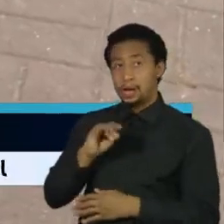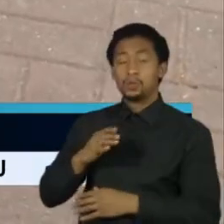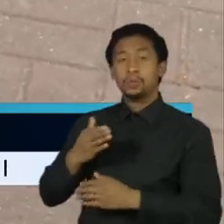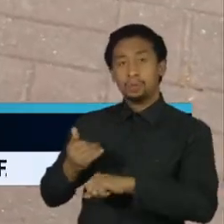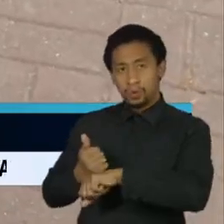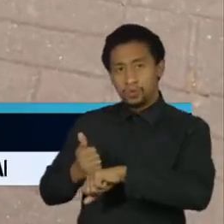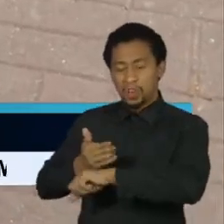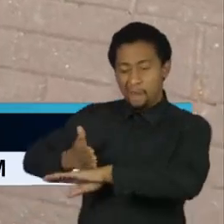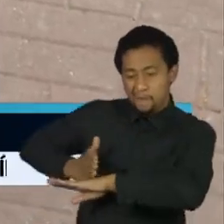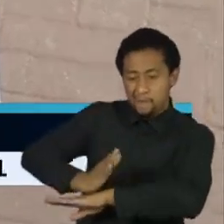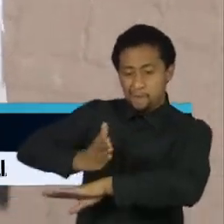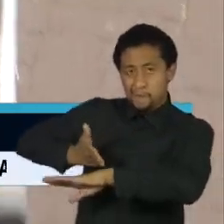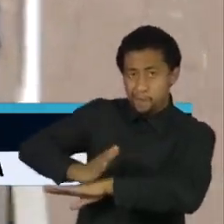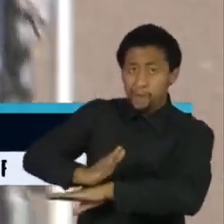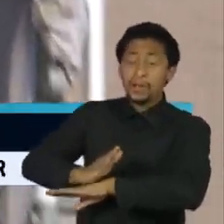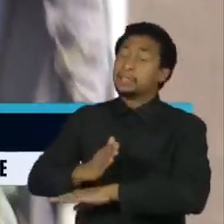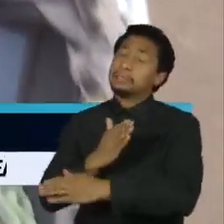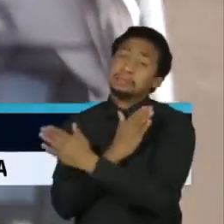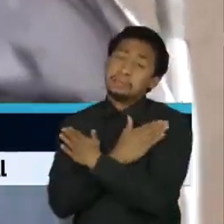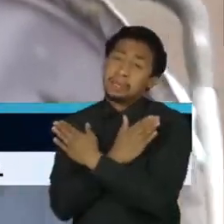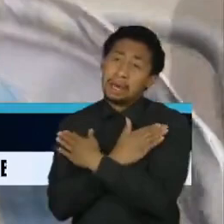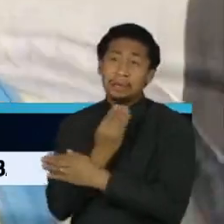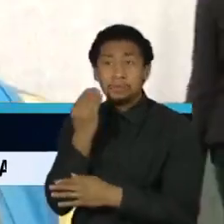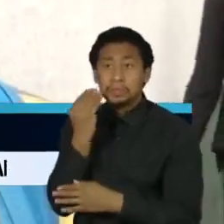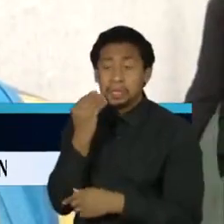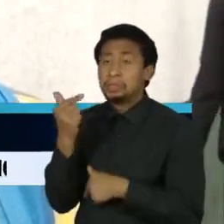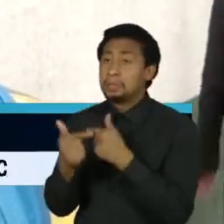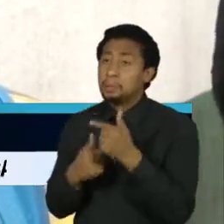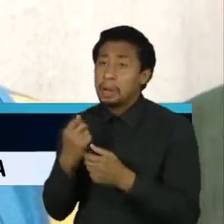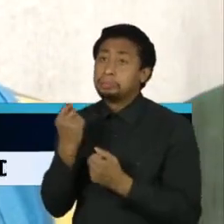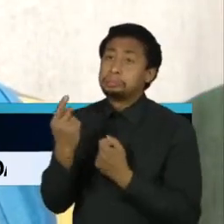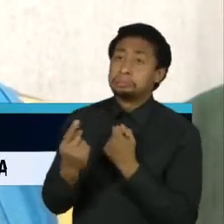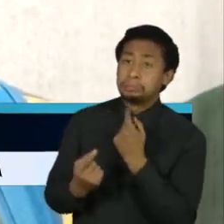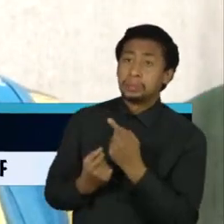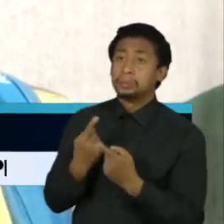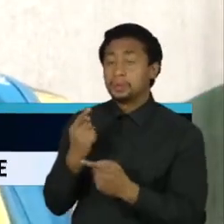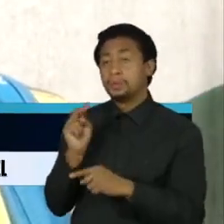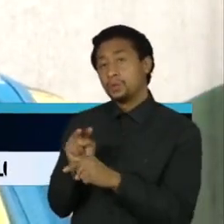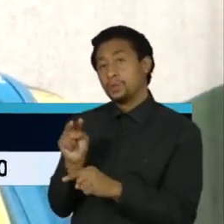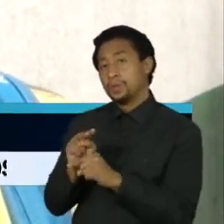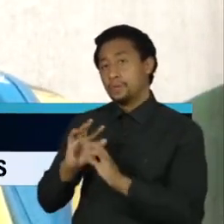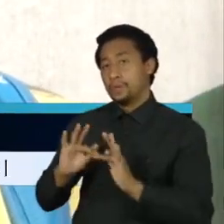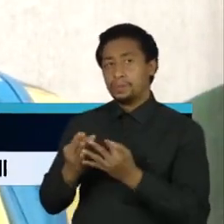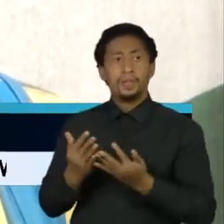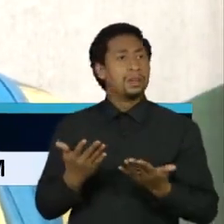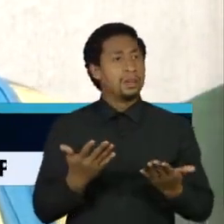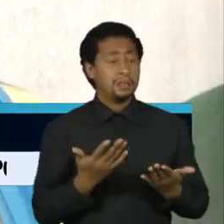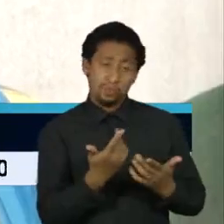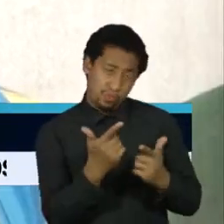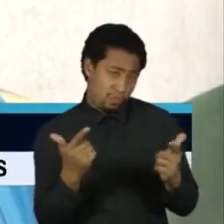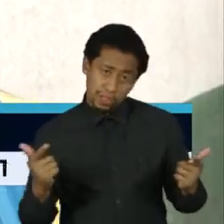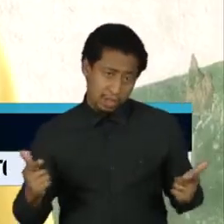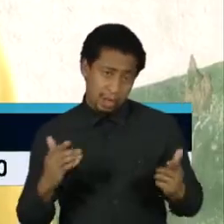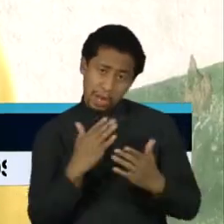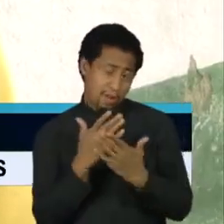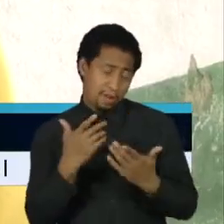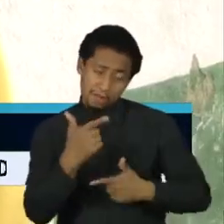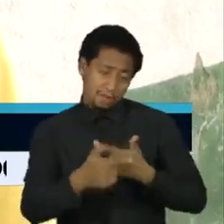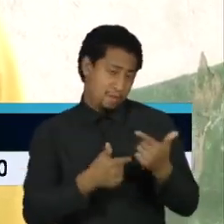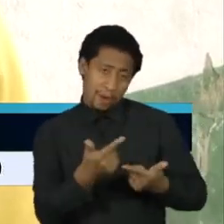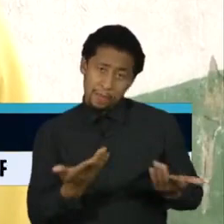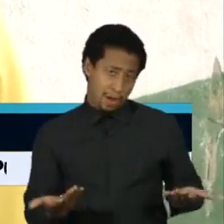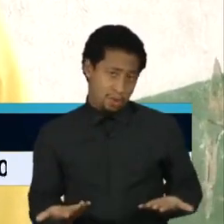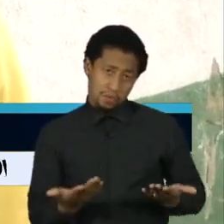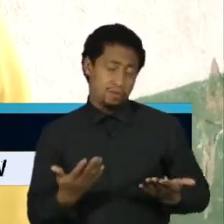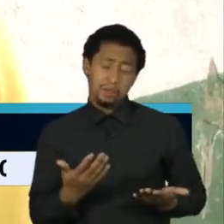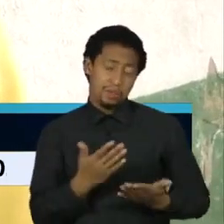fazendo bicos. O que as empresas falam? Que não tem vaga. A única que tinha vaga, no outro dia que eu fui, botaram outro no lugar. Se não